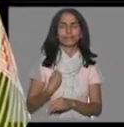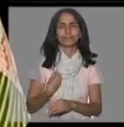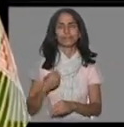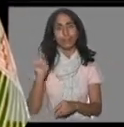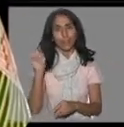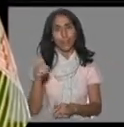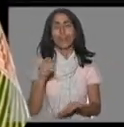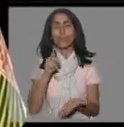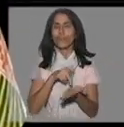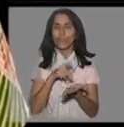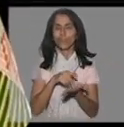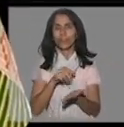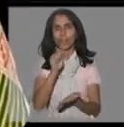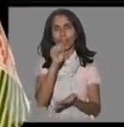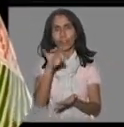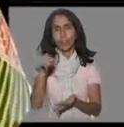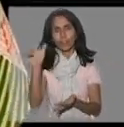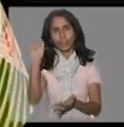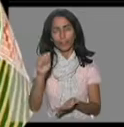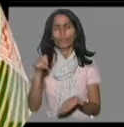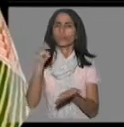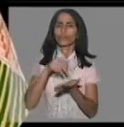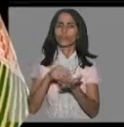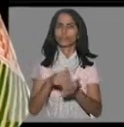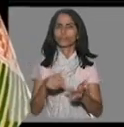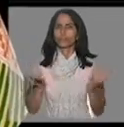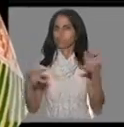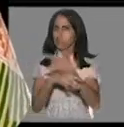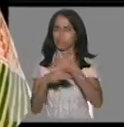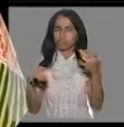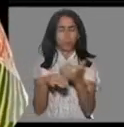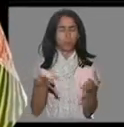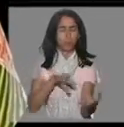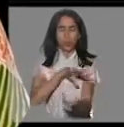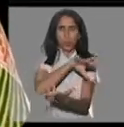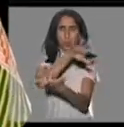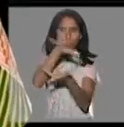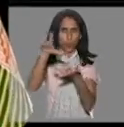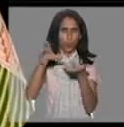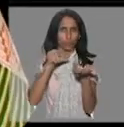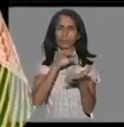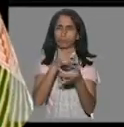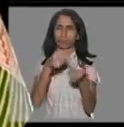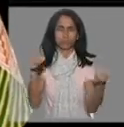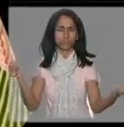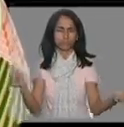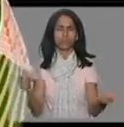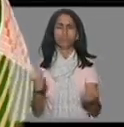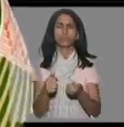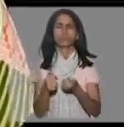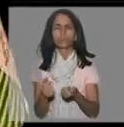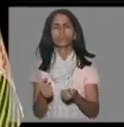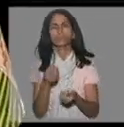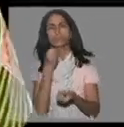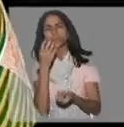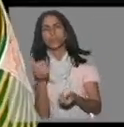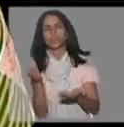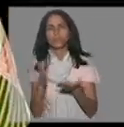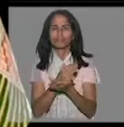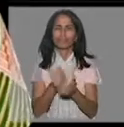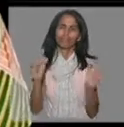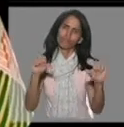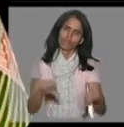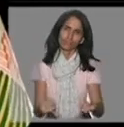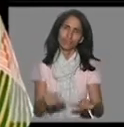África real, contemporânea, cosmopolita, globalizada, né, com tudo o que isso tem de bom e de